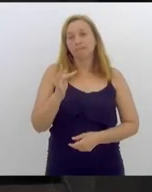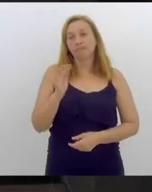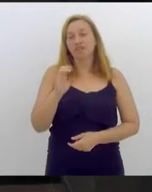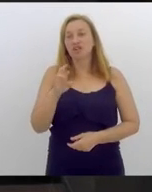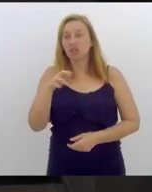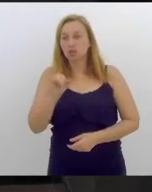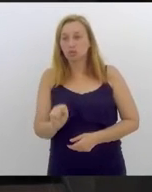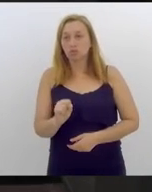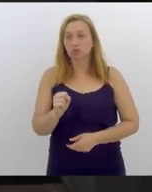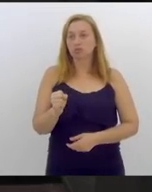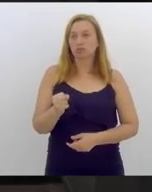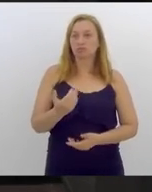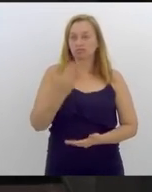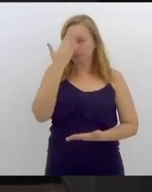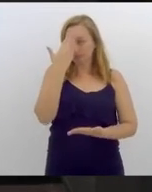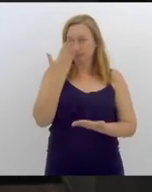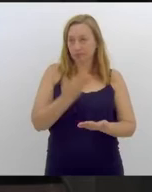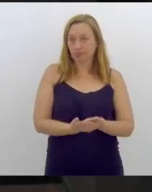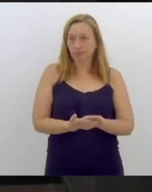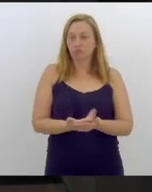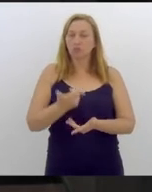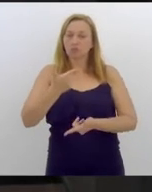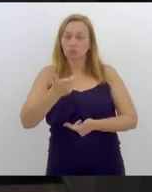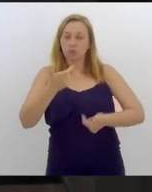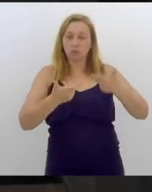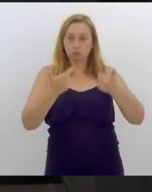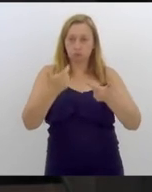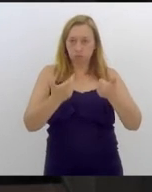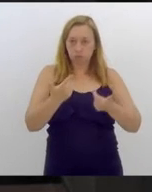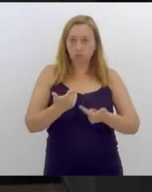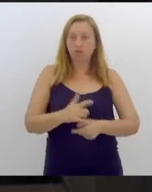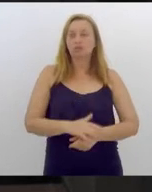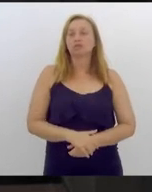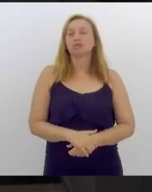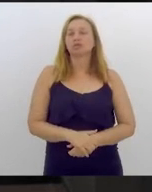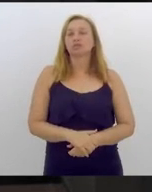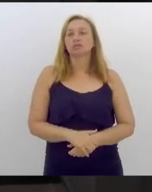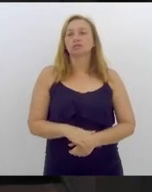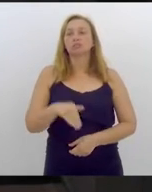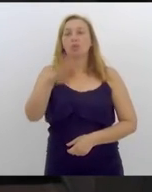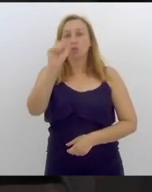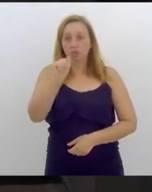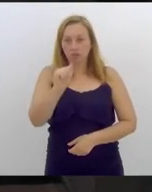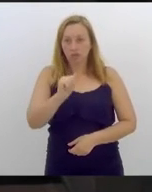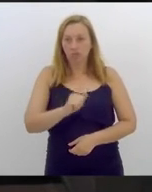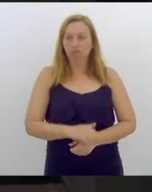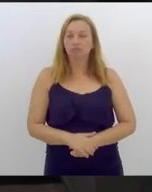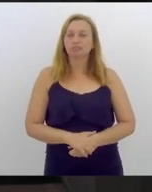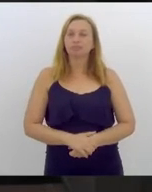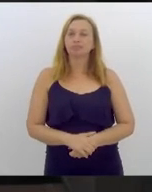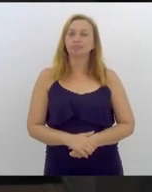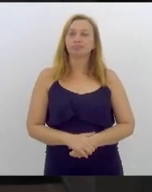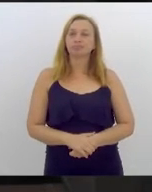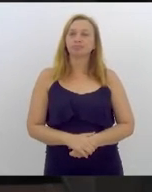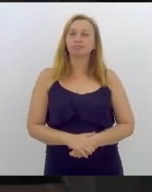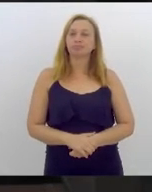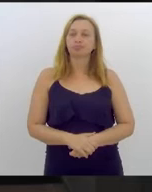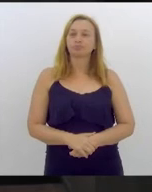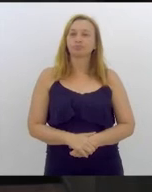crer que tenha sido por estilhaços de granadas de efeito moral